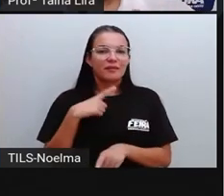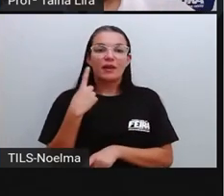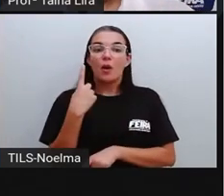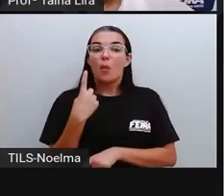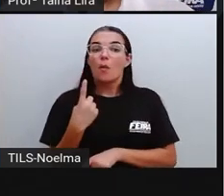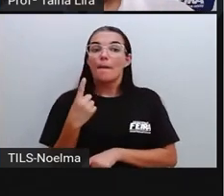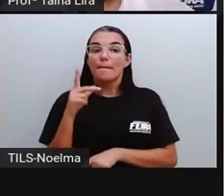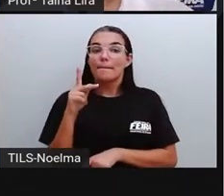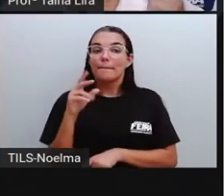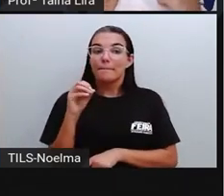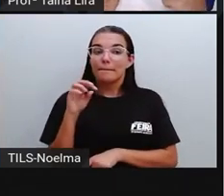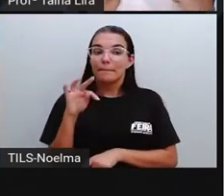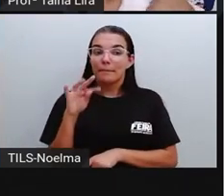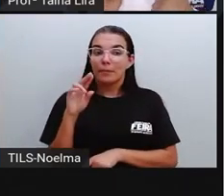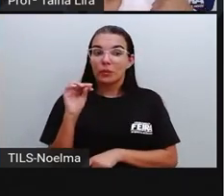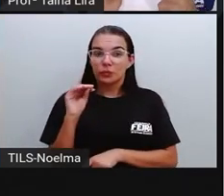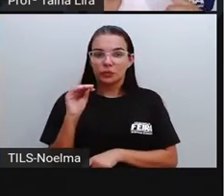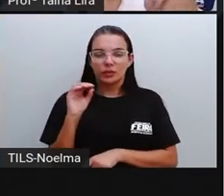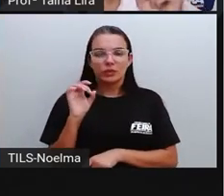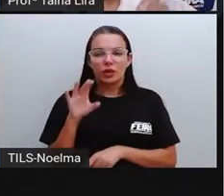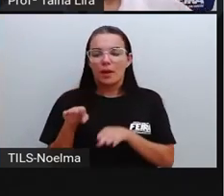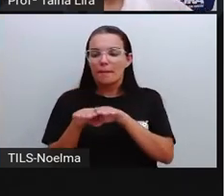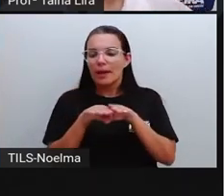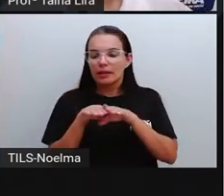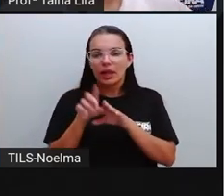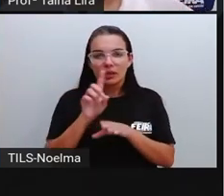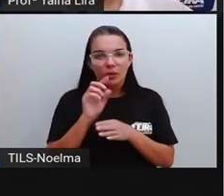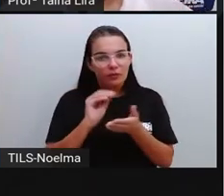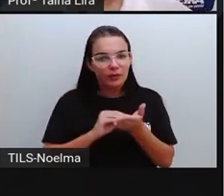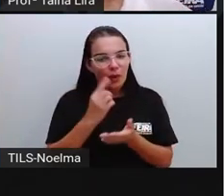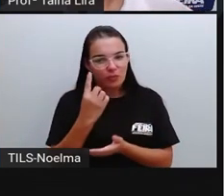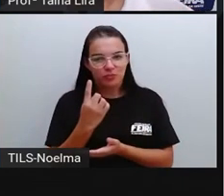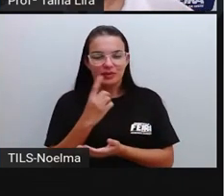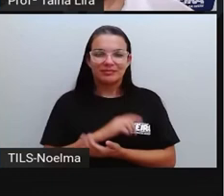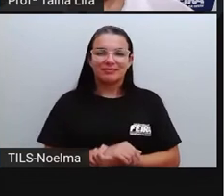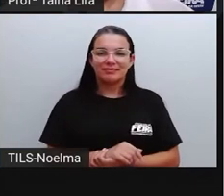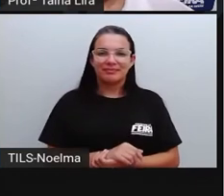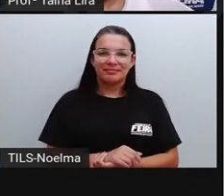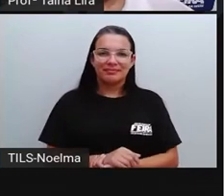de um pontinho, tá? Eu não empatei com ela por causa de um ponto.